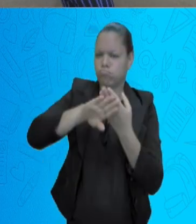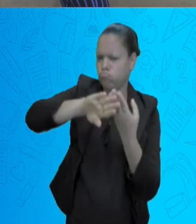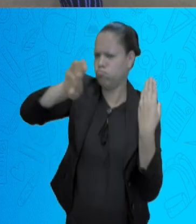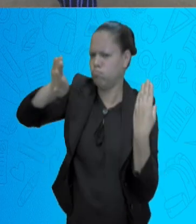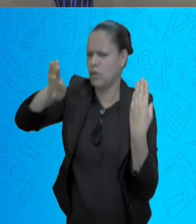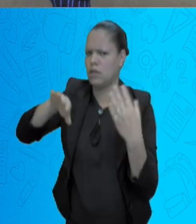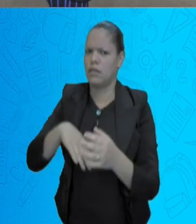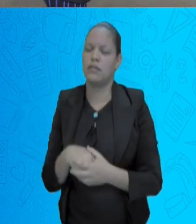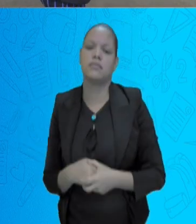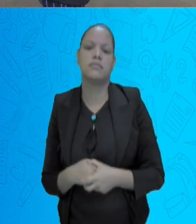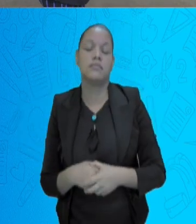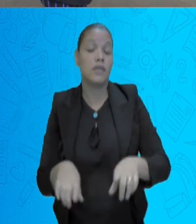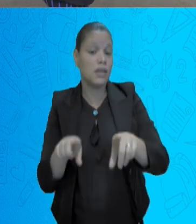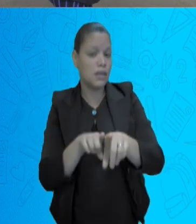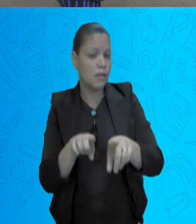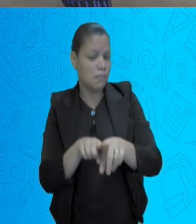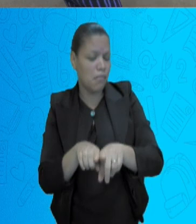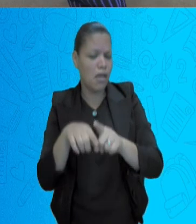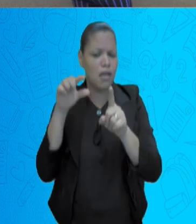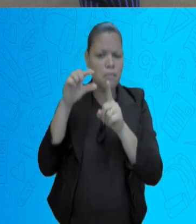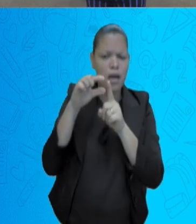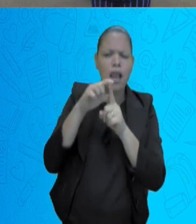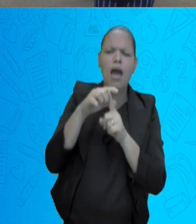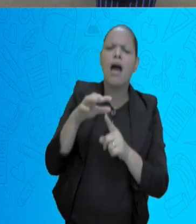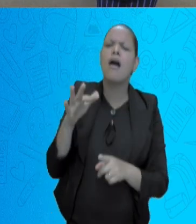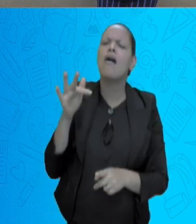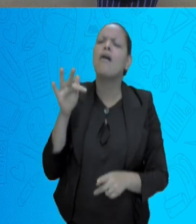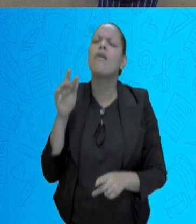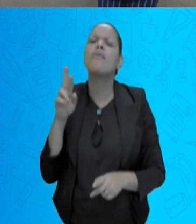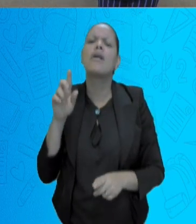flores. Mesma sílaba. Agora aqui, ó.